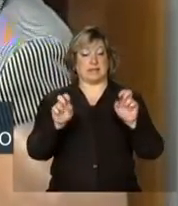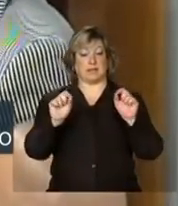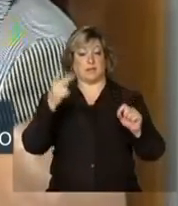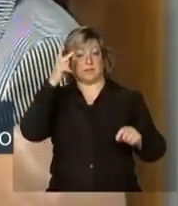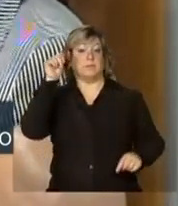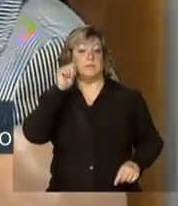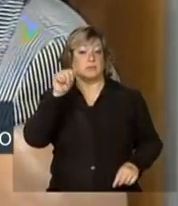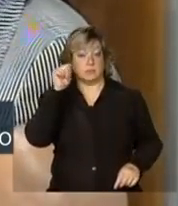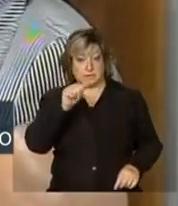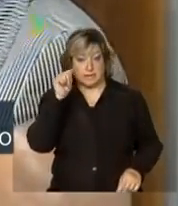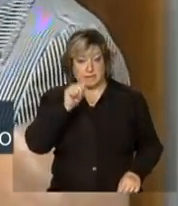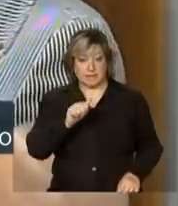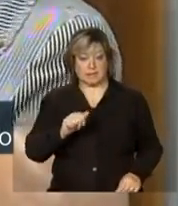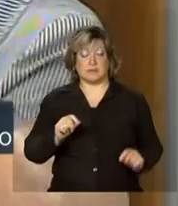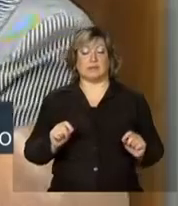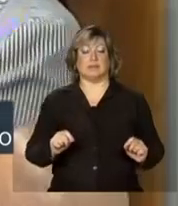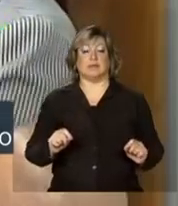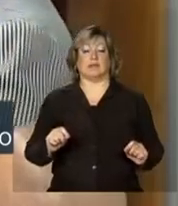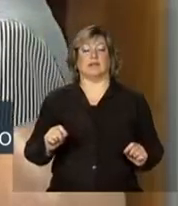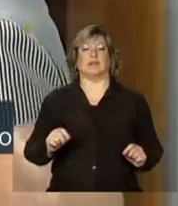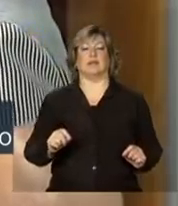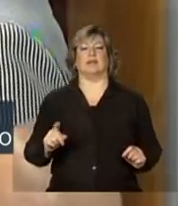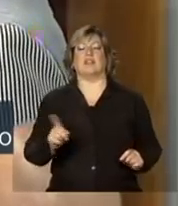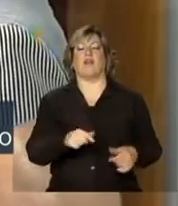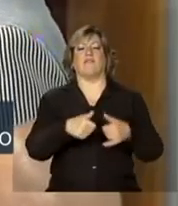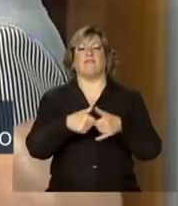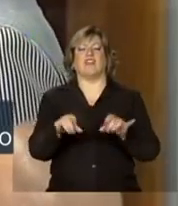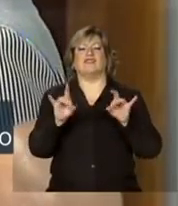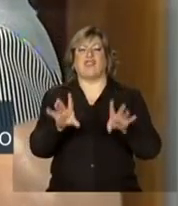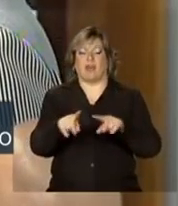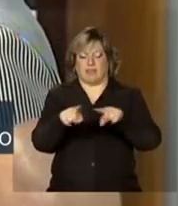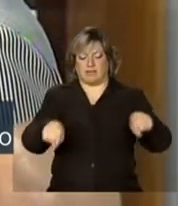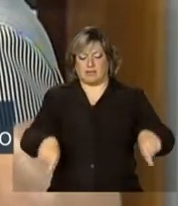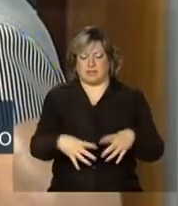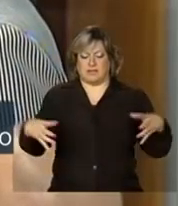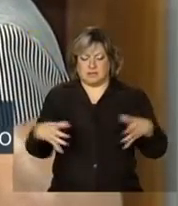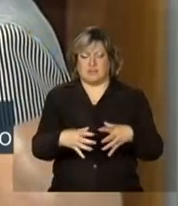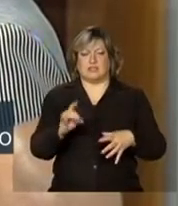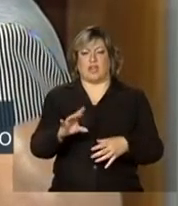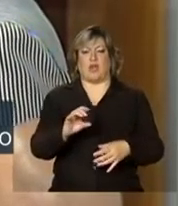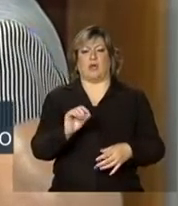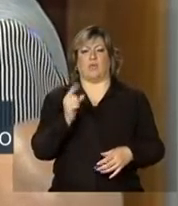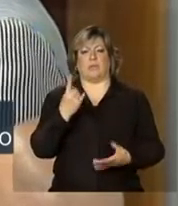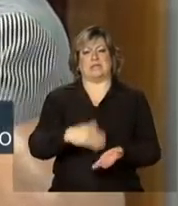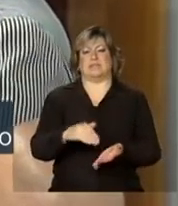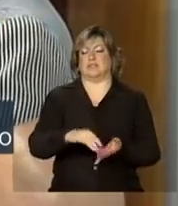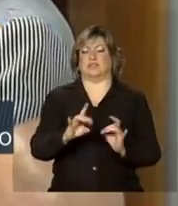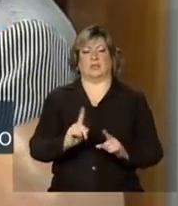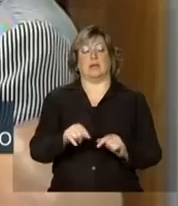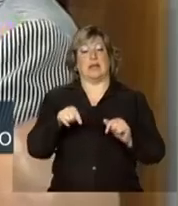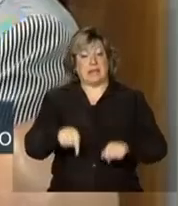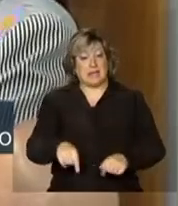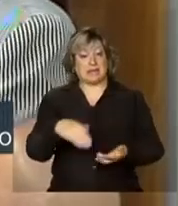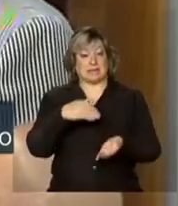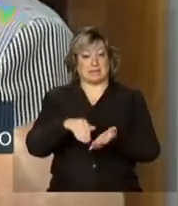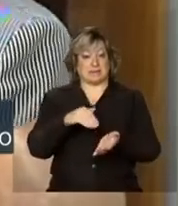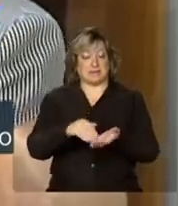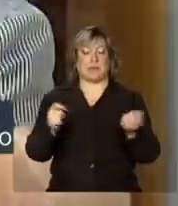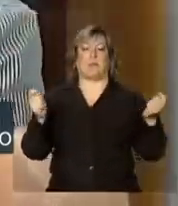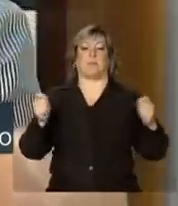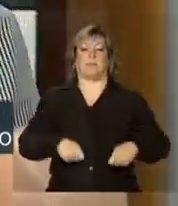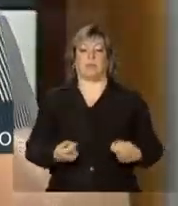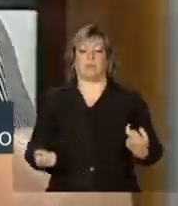mulheres não se confinasse numa secretaria apenas, mas que a secretaria